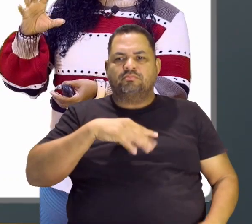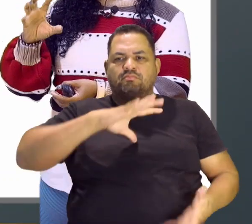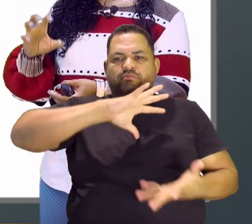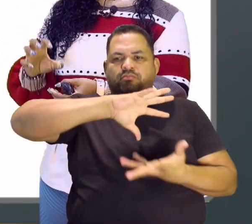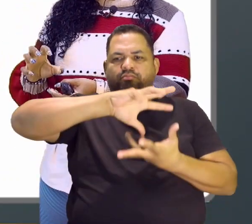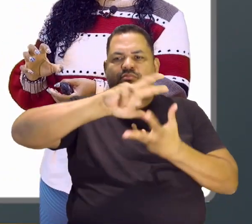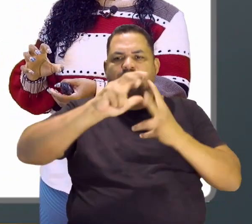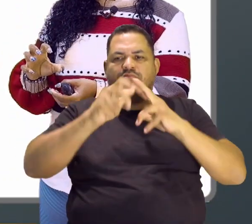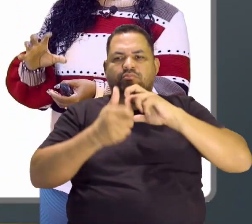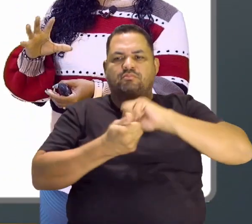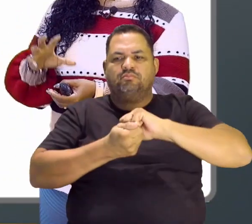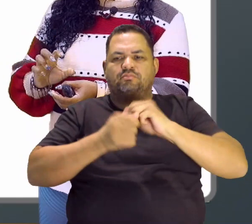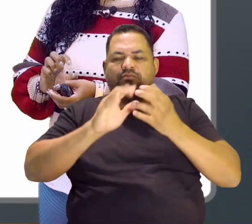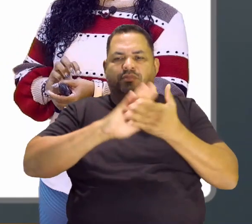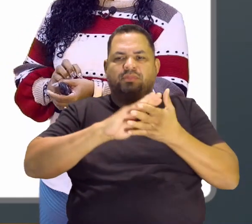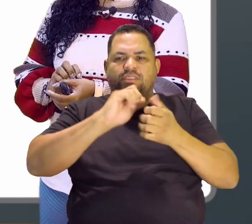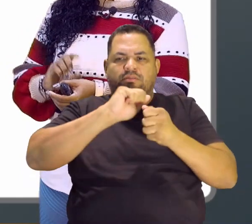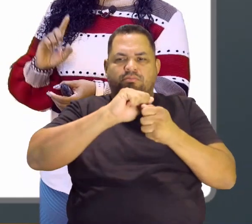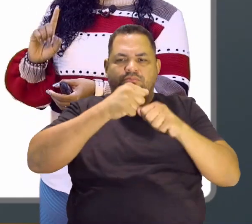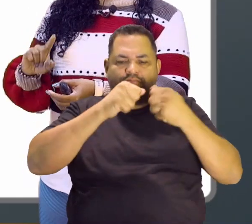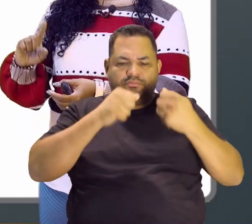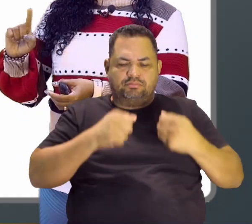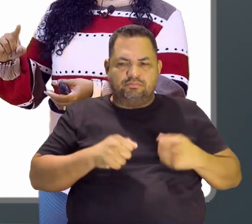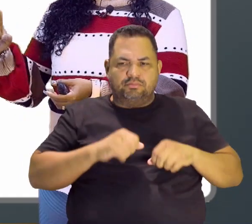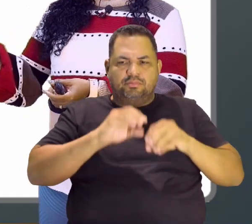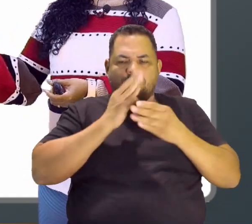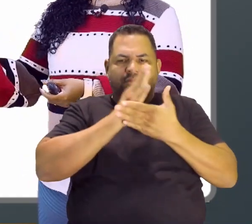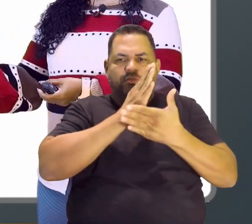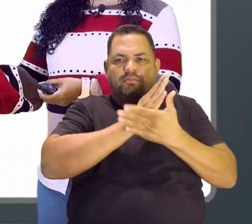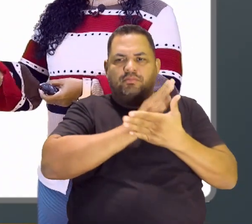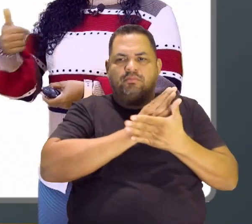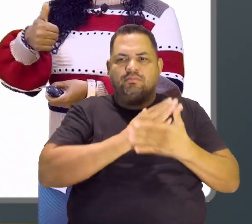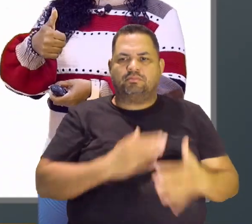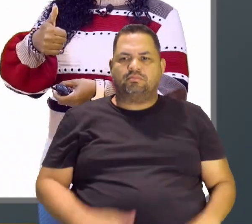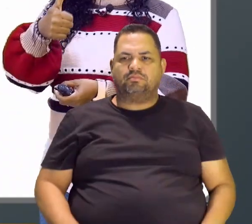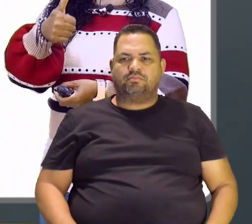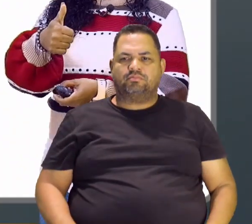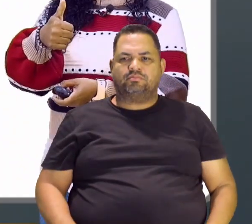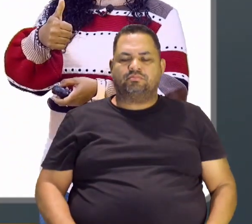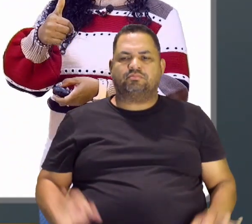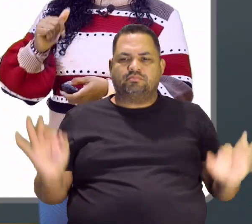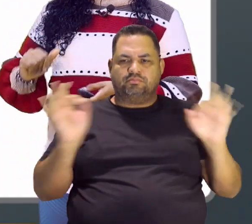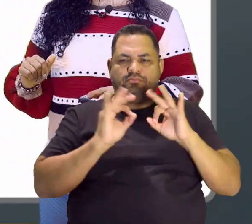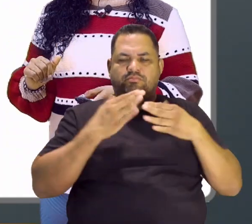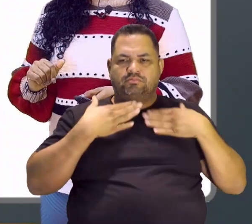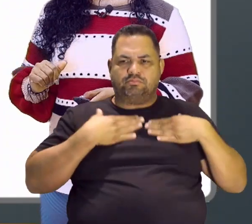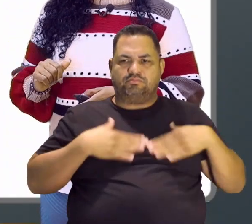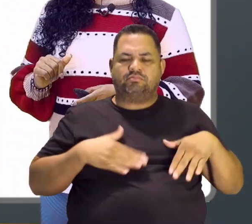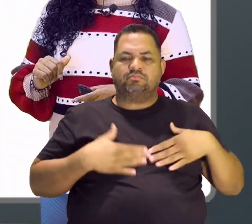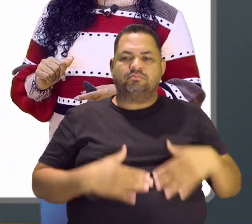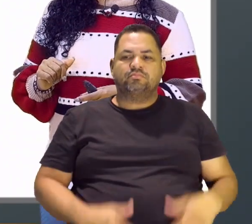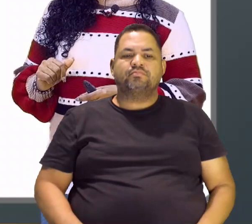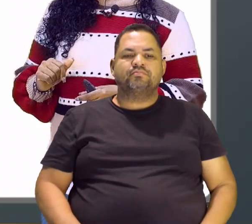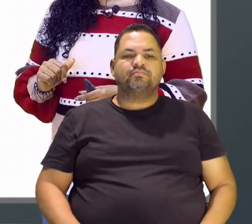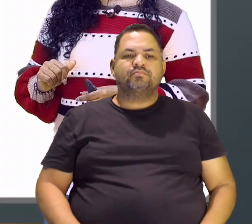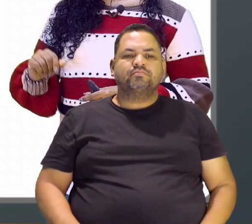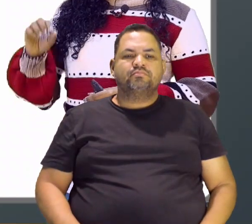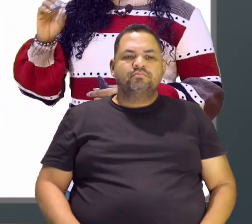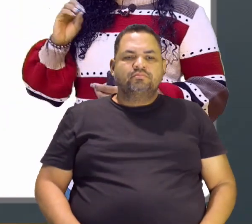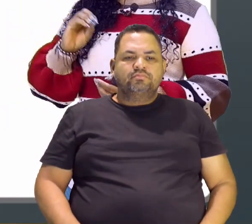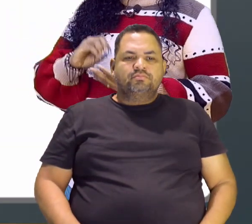ele faz essa quebra. Essa quebra se chama catabolismo. Perfeito? Tranquilo? Que bom.